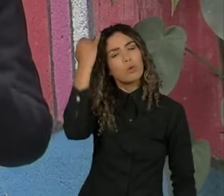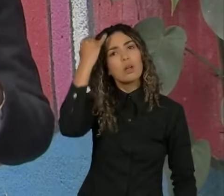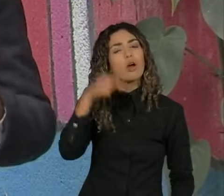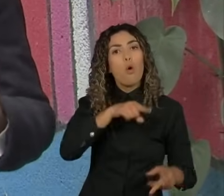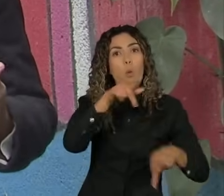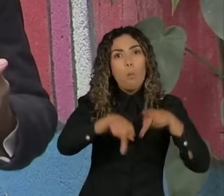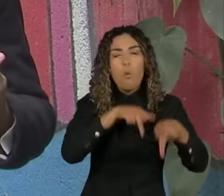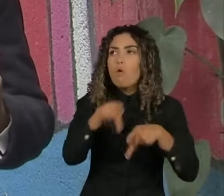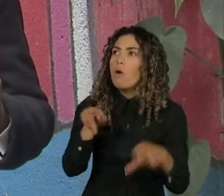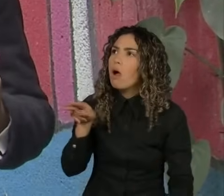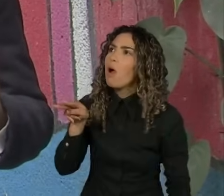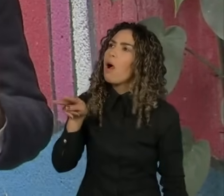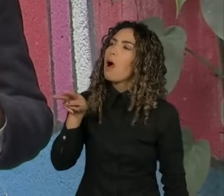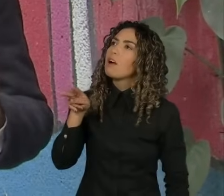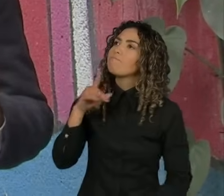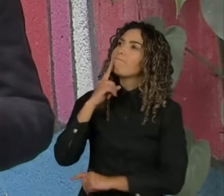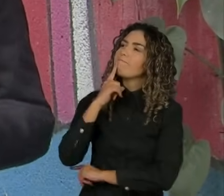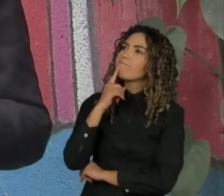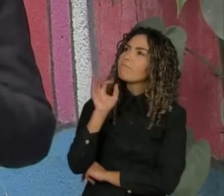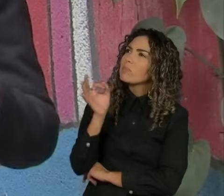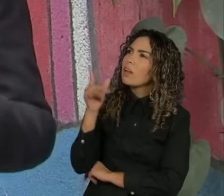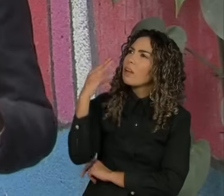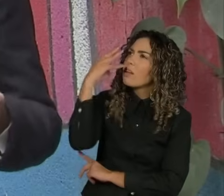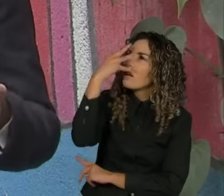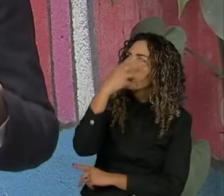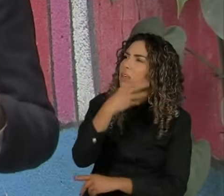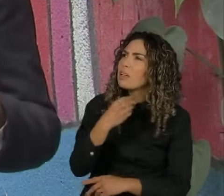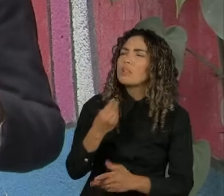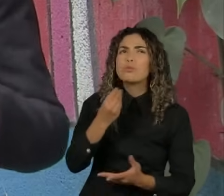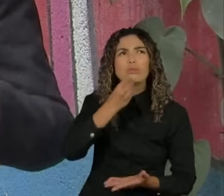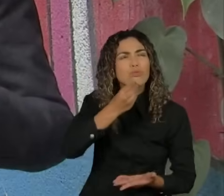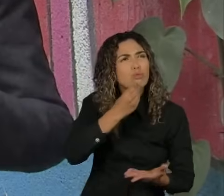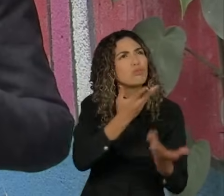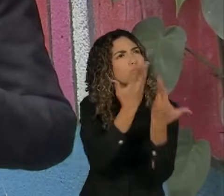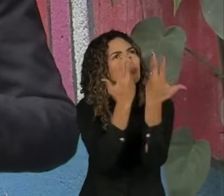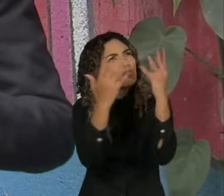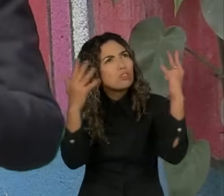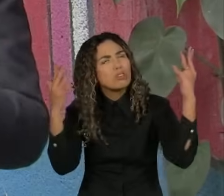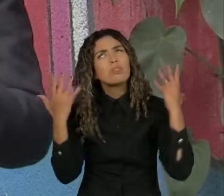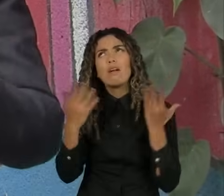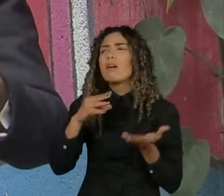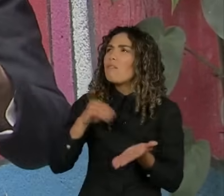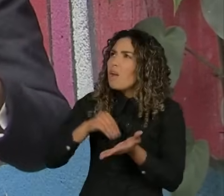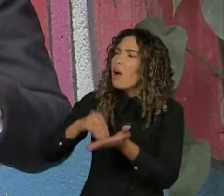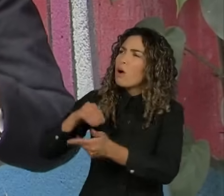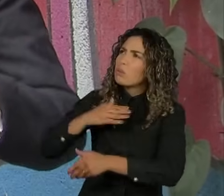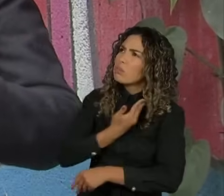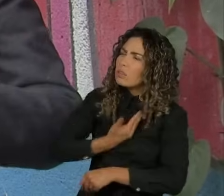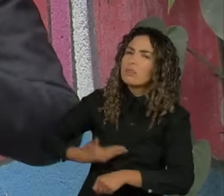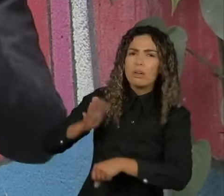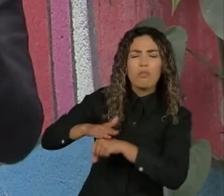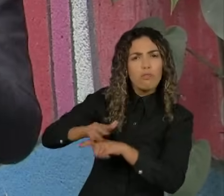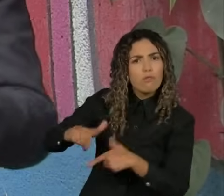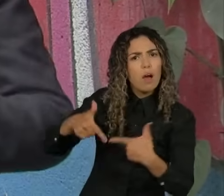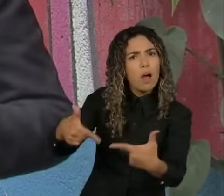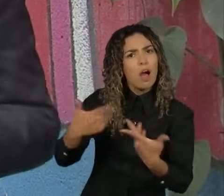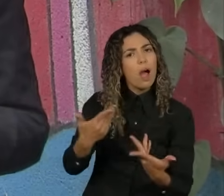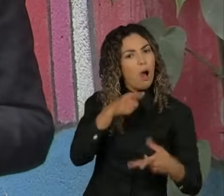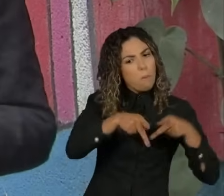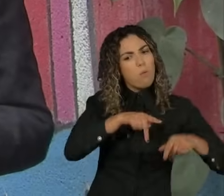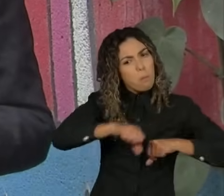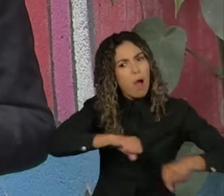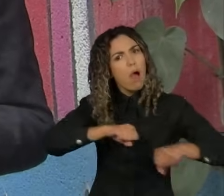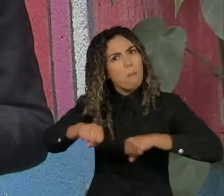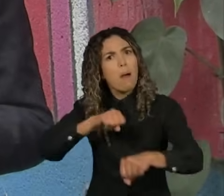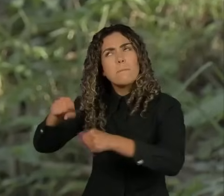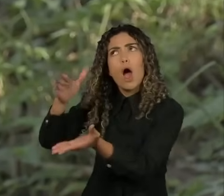para a incidência de políticas públicas. E são essas políticas públicas que vão contornando as cidades, idealizando essa